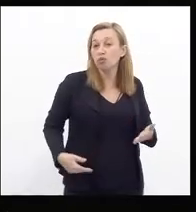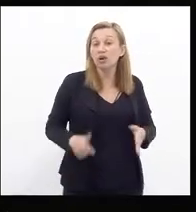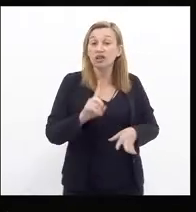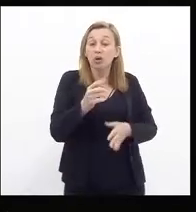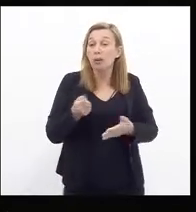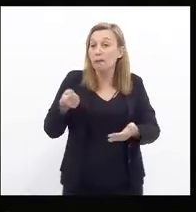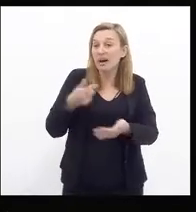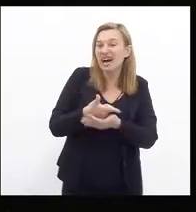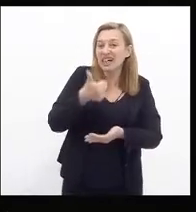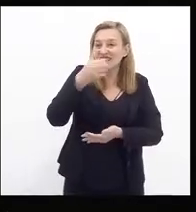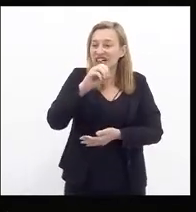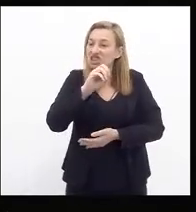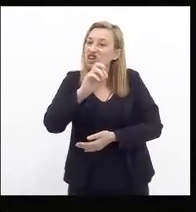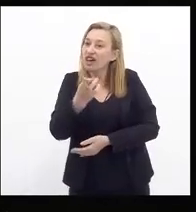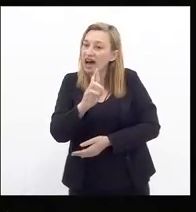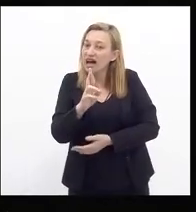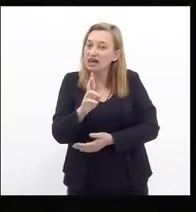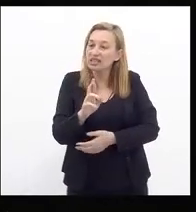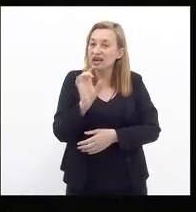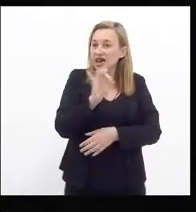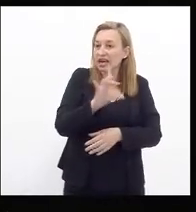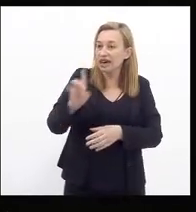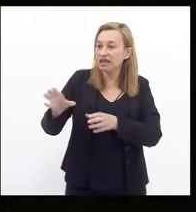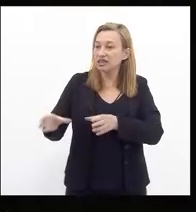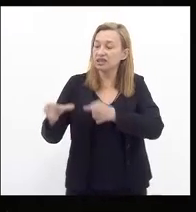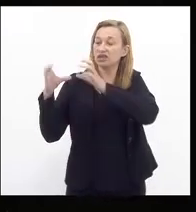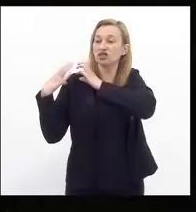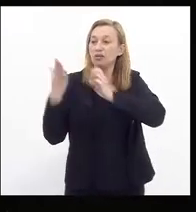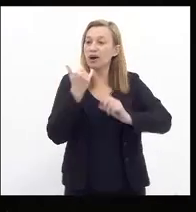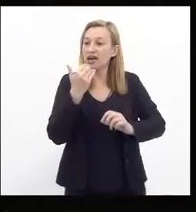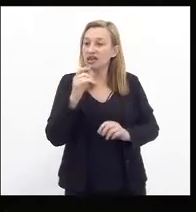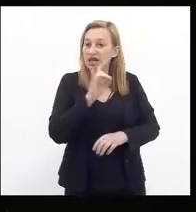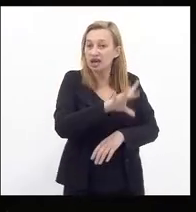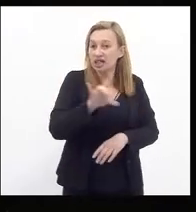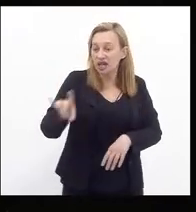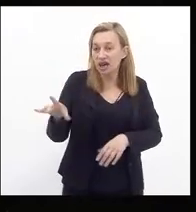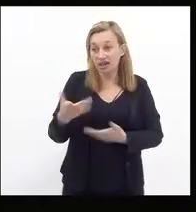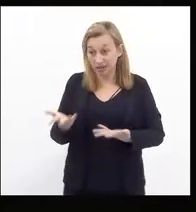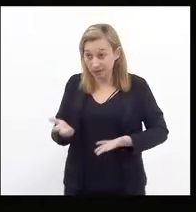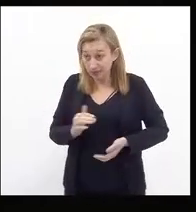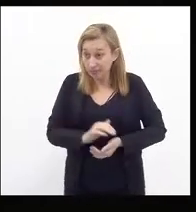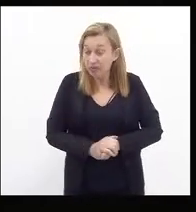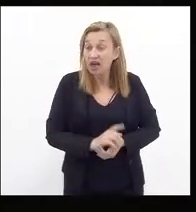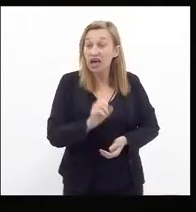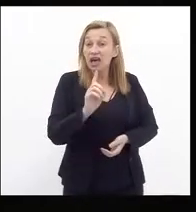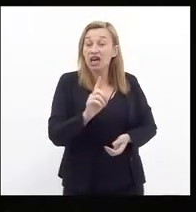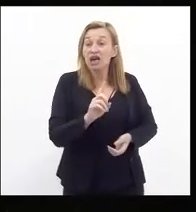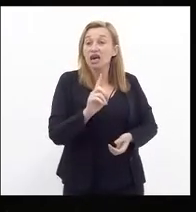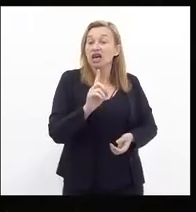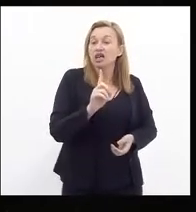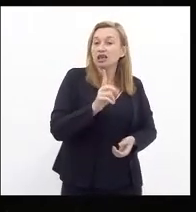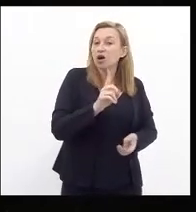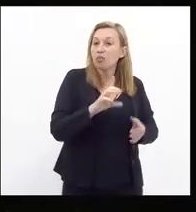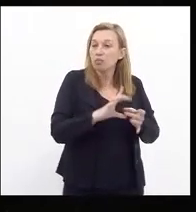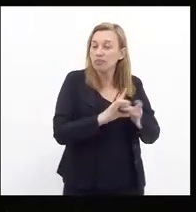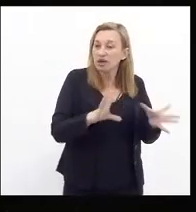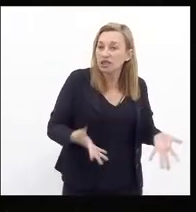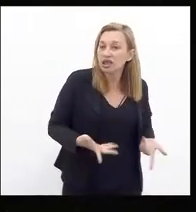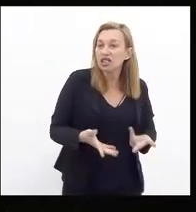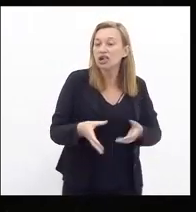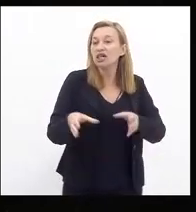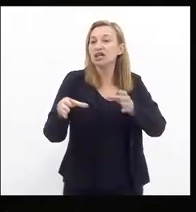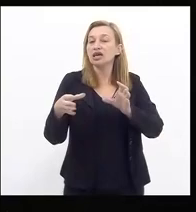cesta básica comprada no tempo de convite austeridade é não permitir que as